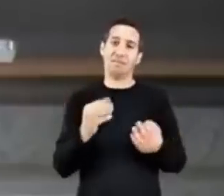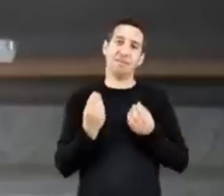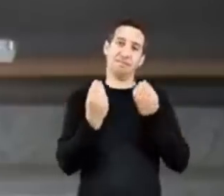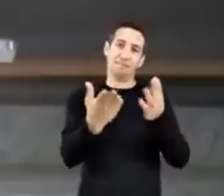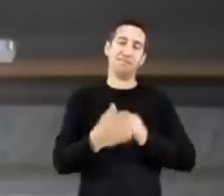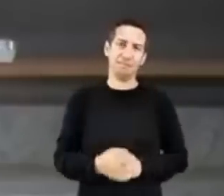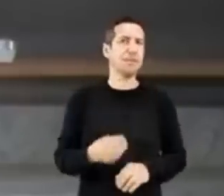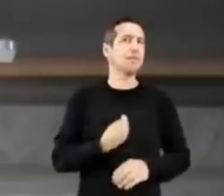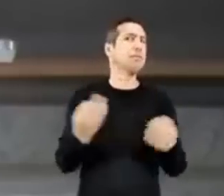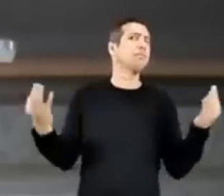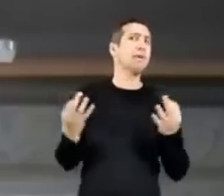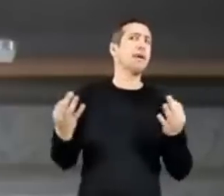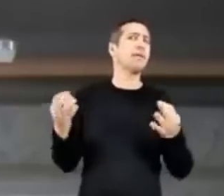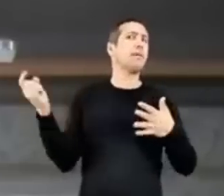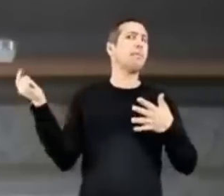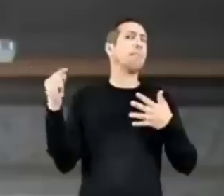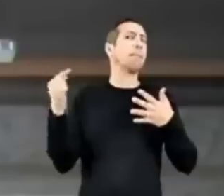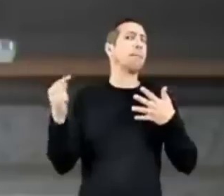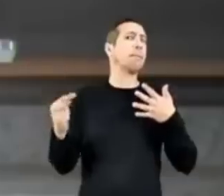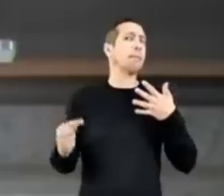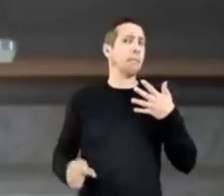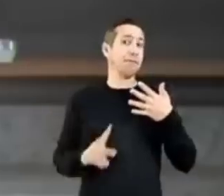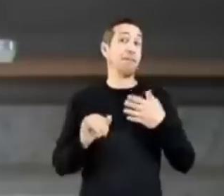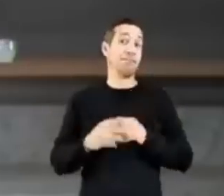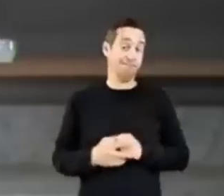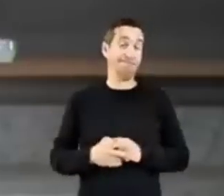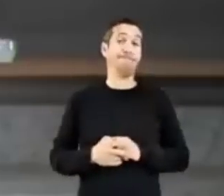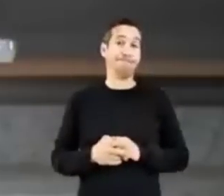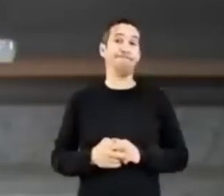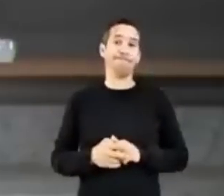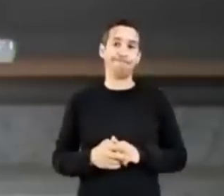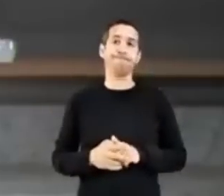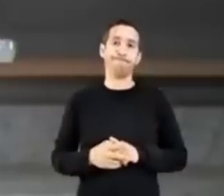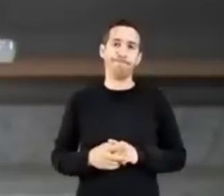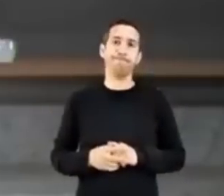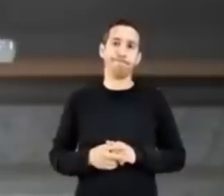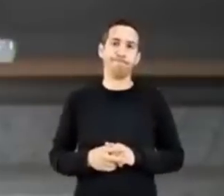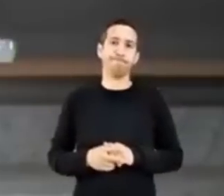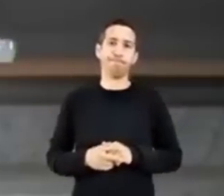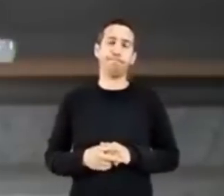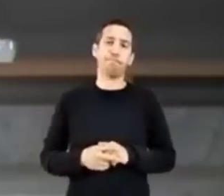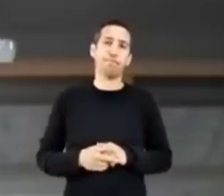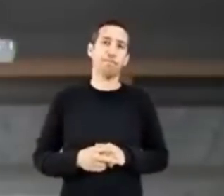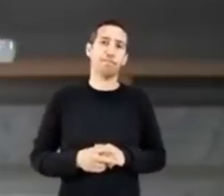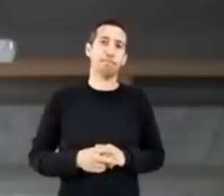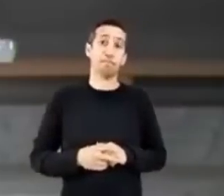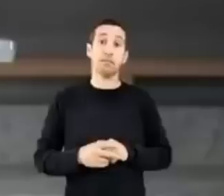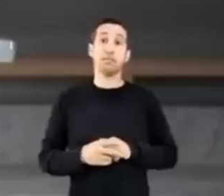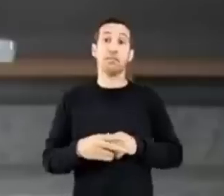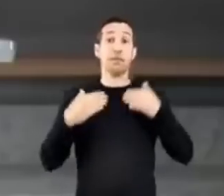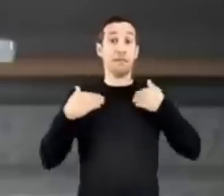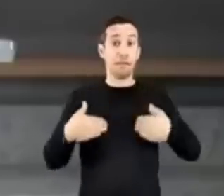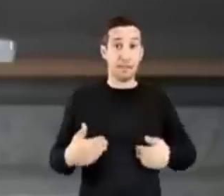perfeita em todos os sentidos em todos os sentidos a física mental